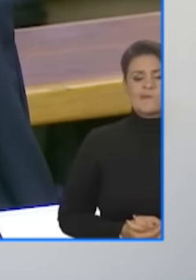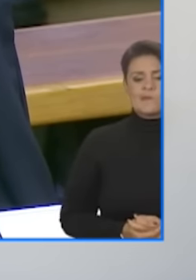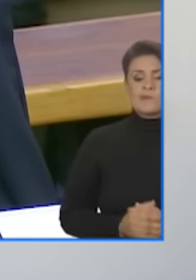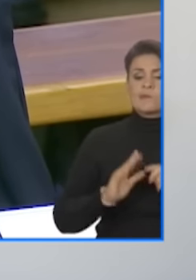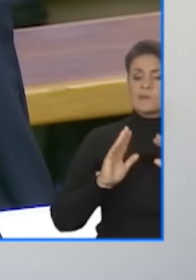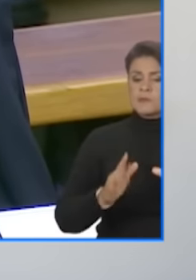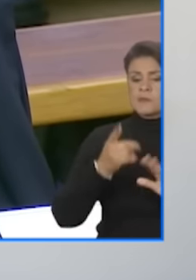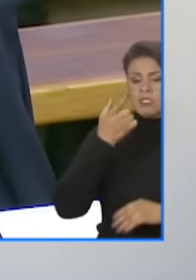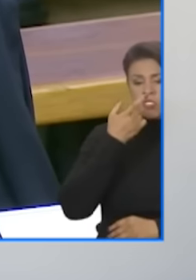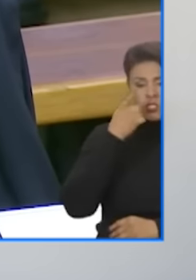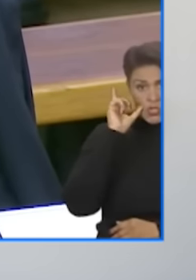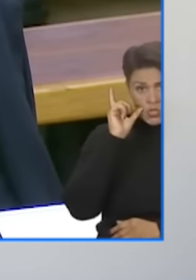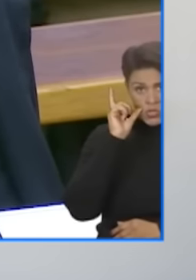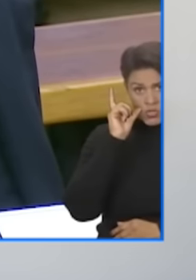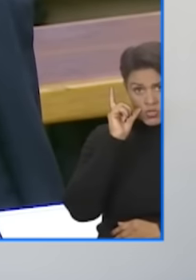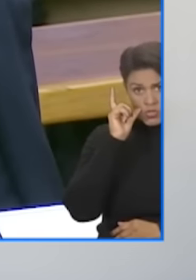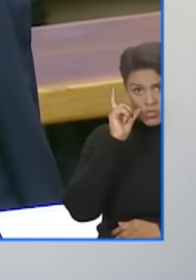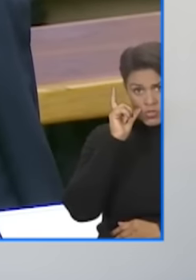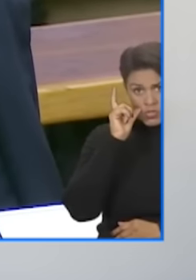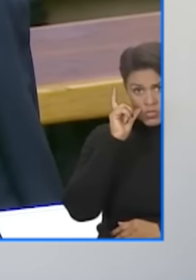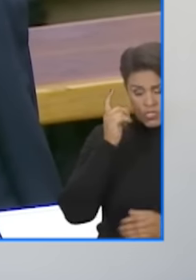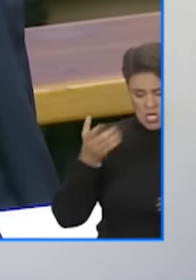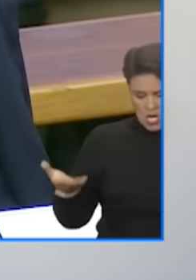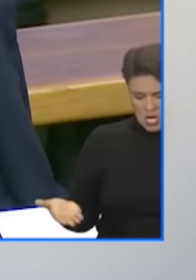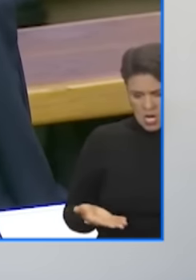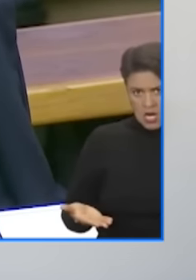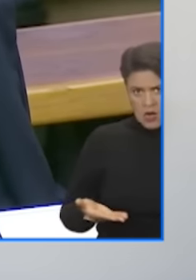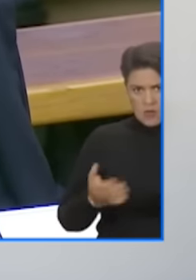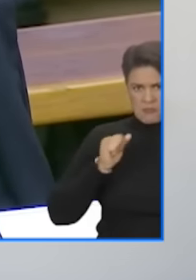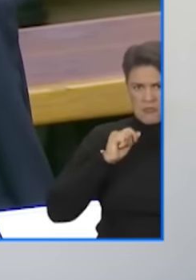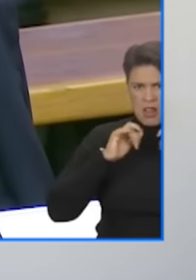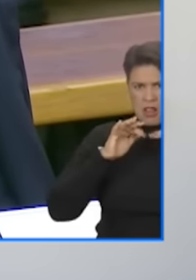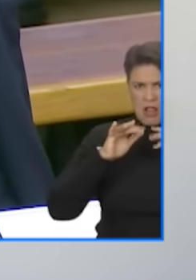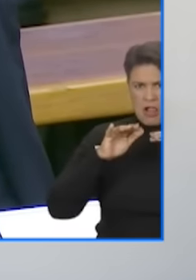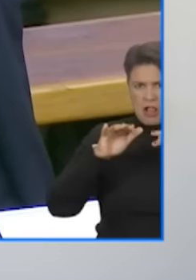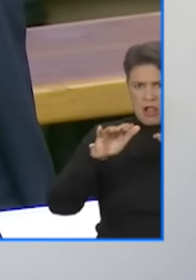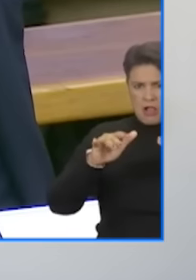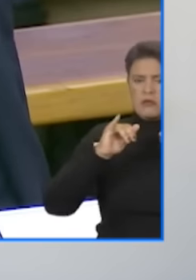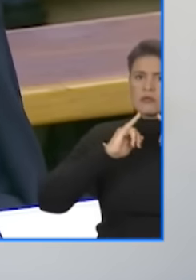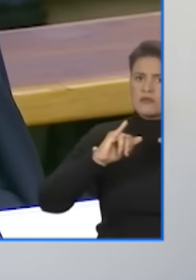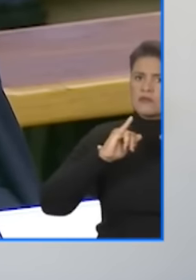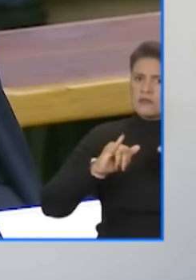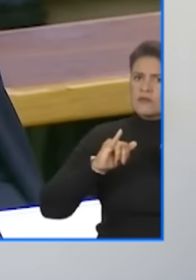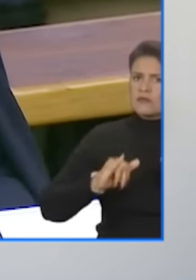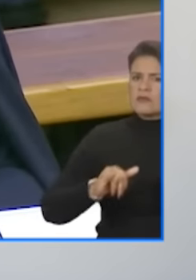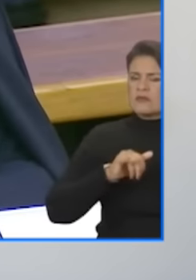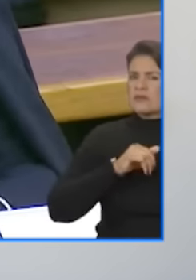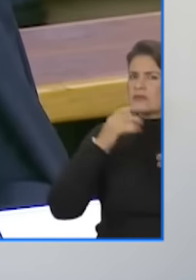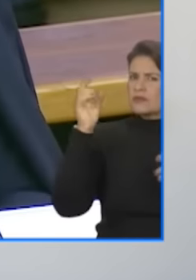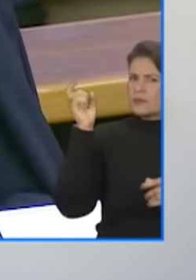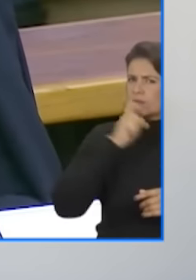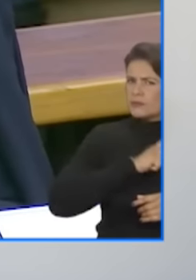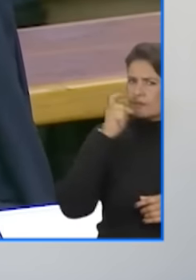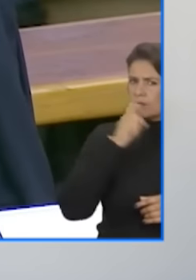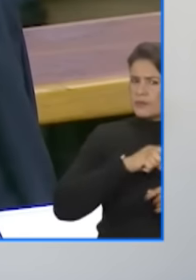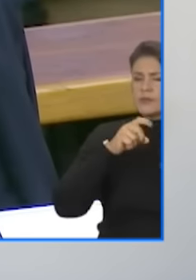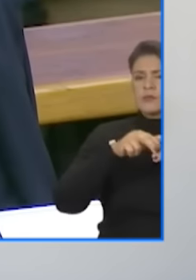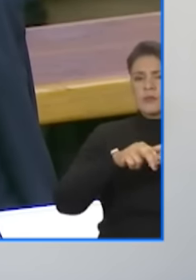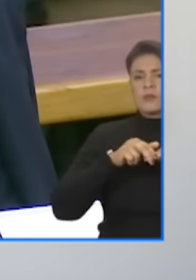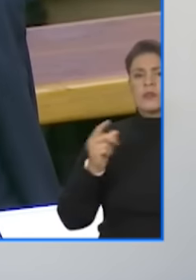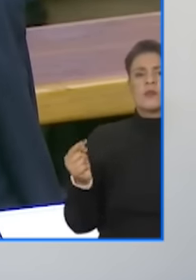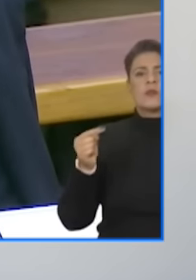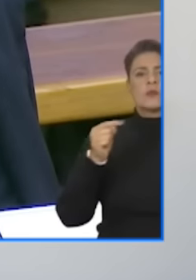do Senado, Rodrigo Pacheco, que nós conhecemos bem, ele é um contemporizador. Ele gosta ali de botar panos quentes, ele conversa,